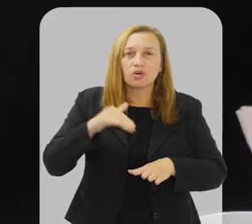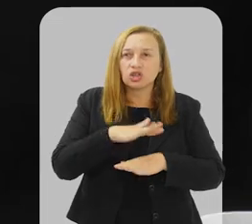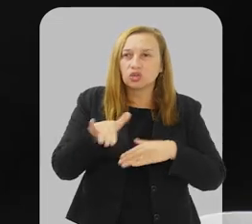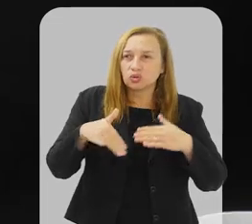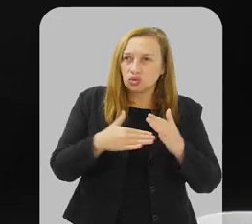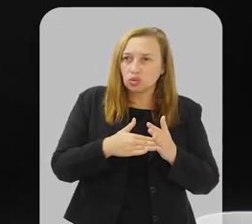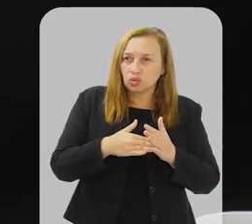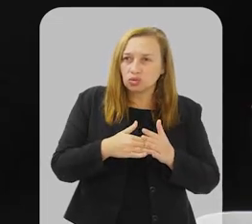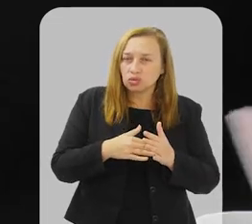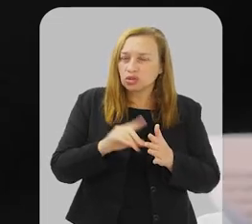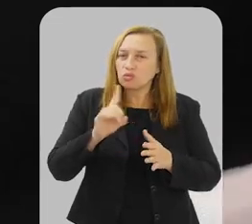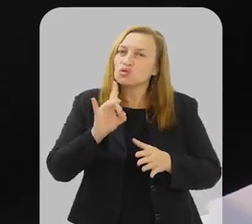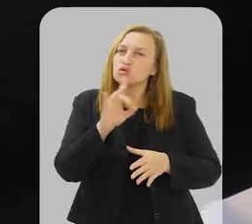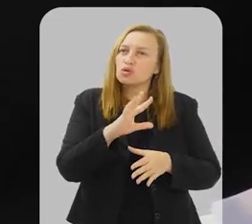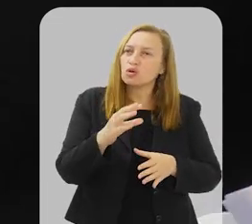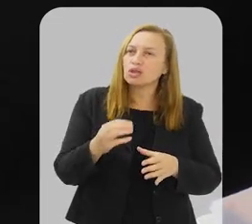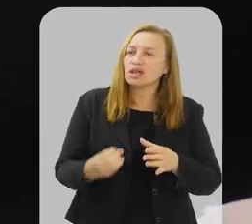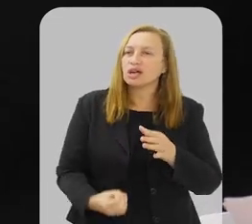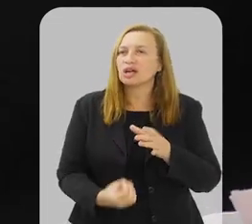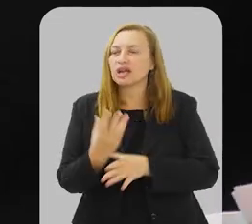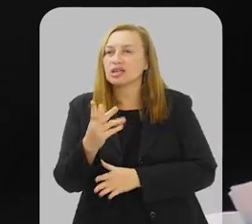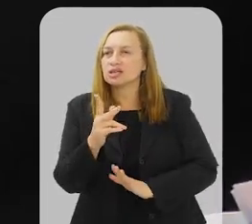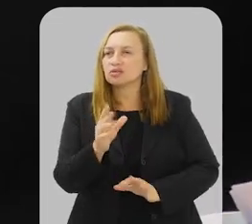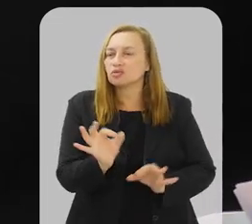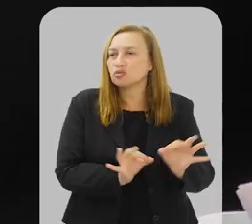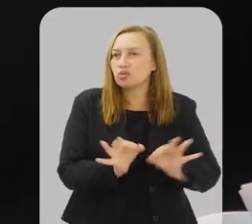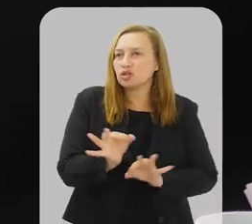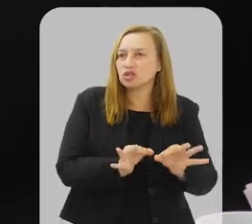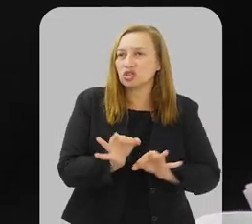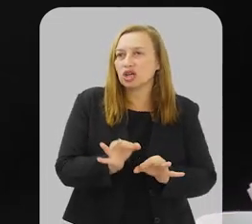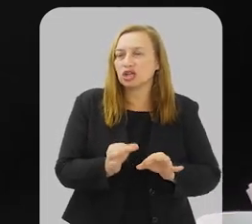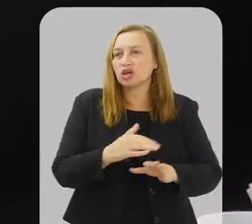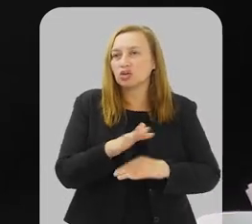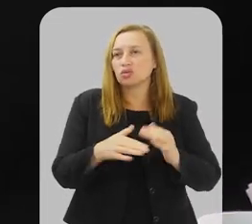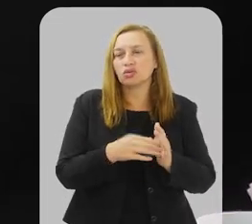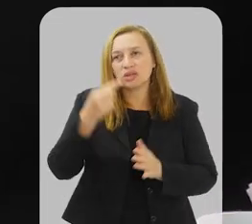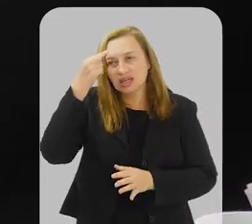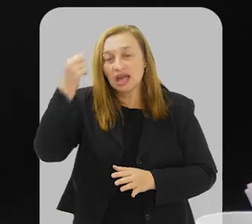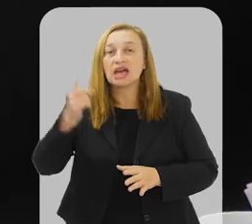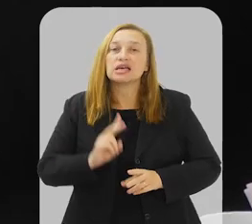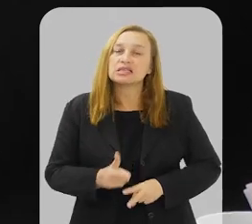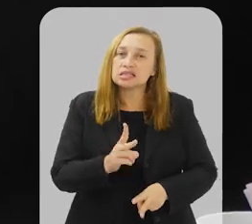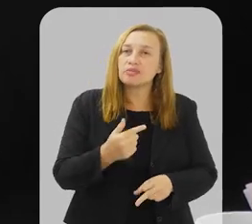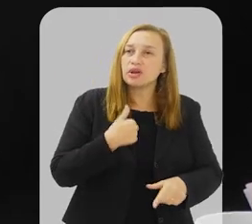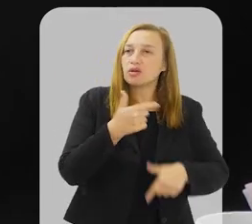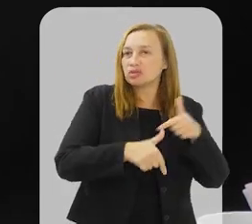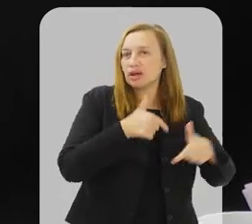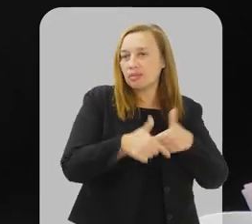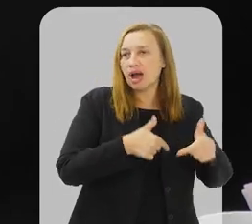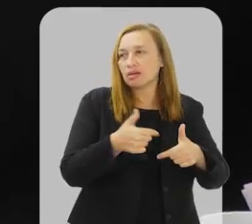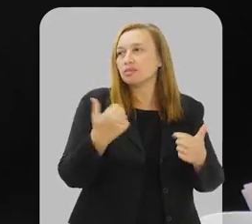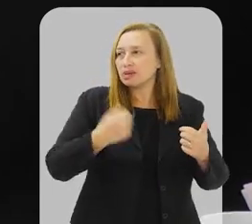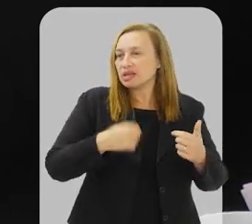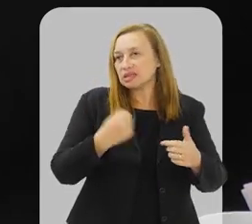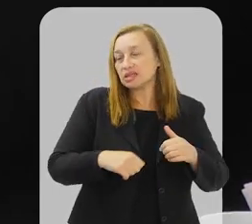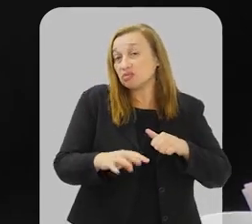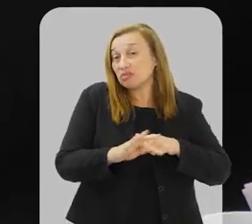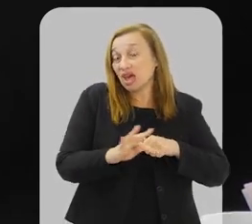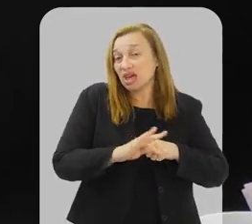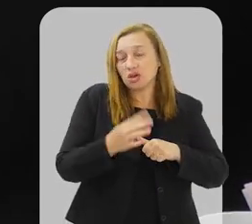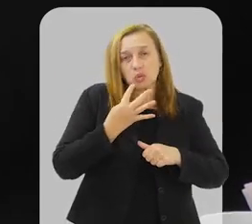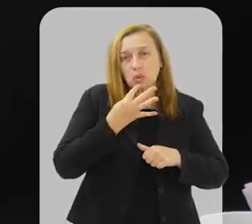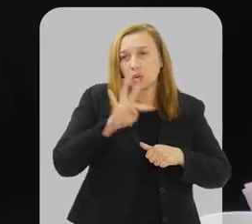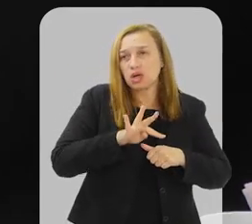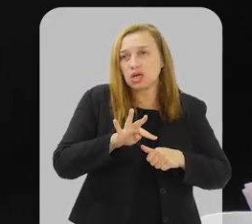fundamental em todos os momentos não só na construção do projeto na criação das ideias e sempre quando eu vou fazer um trabalho por exemplo que eu preciso de